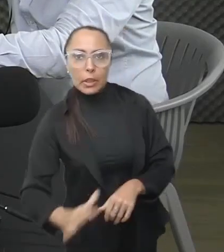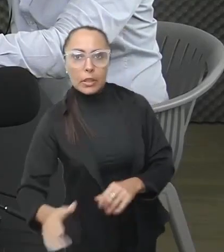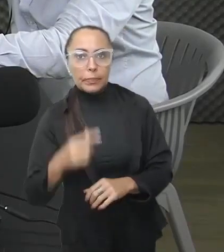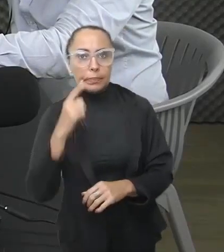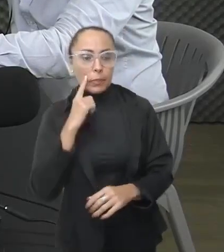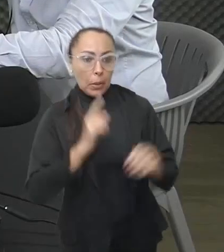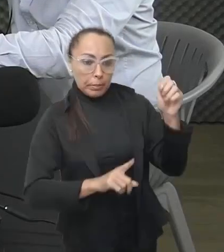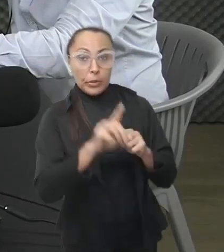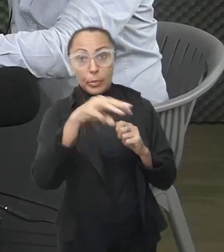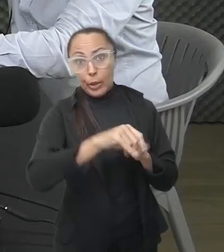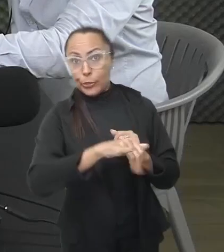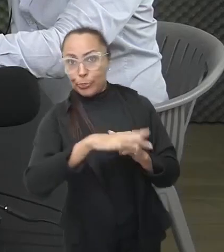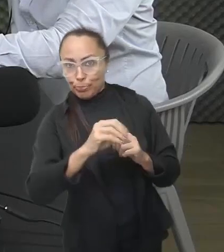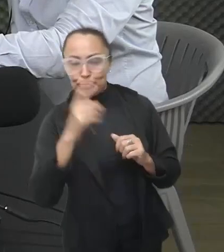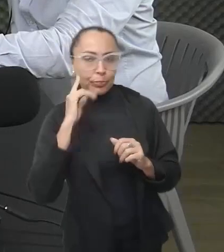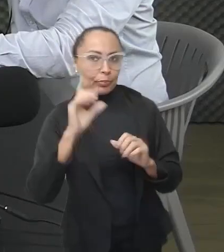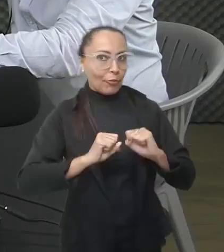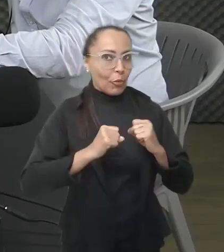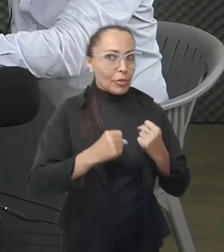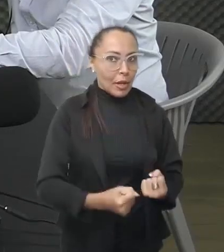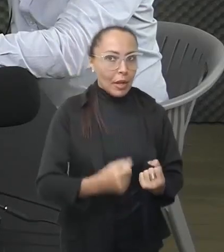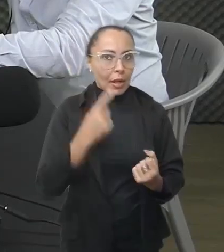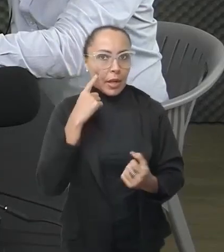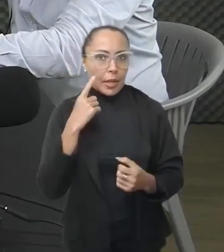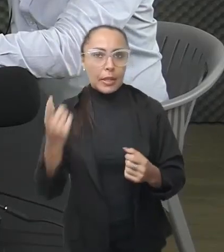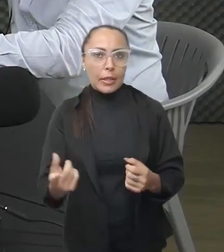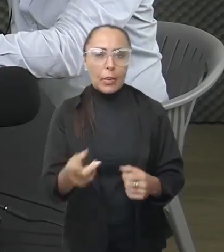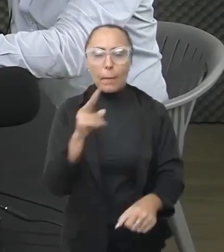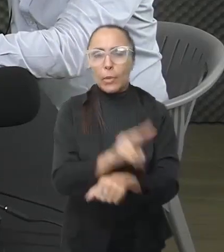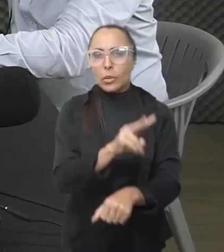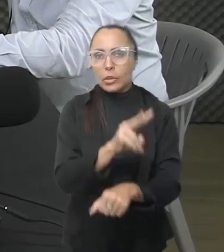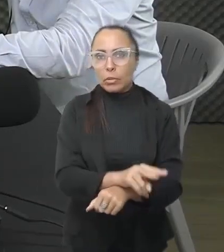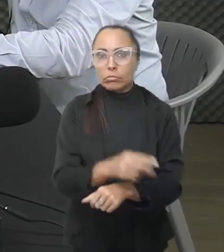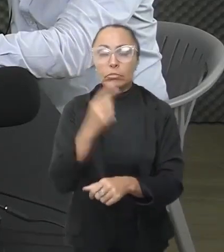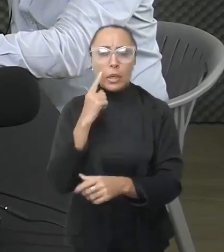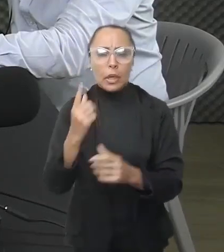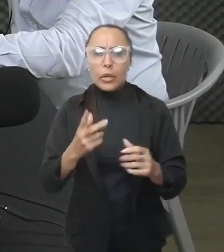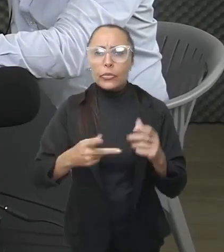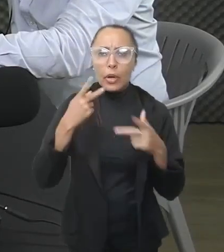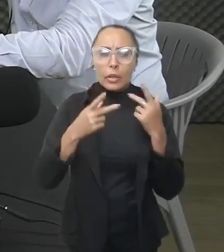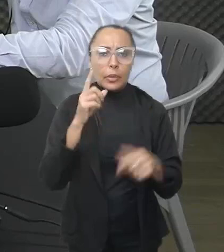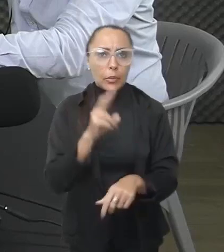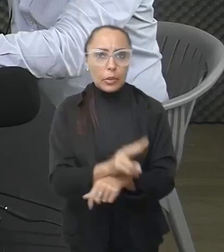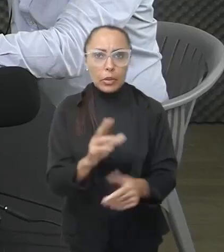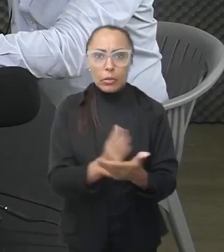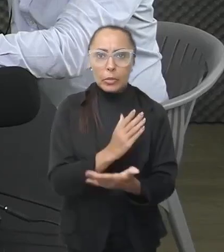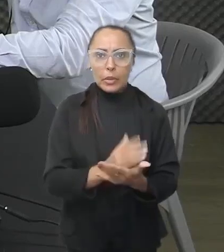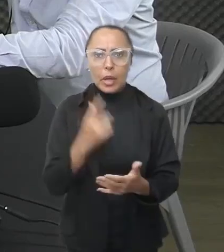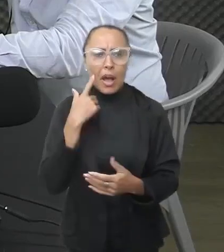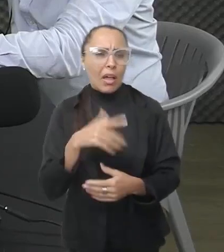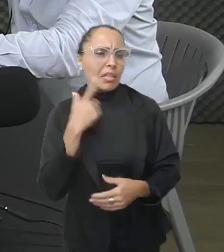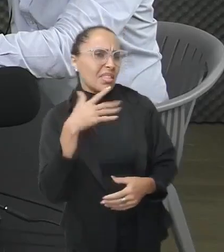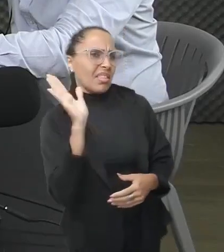maio, reforçar rede de proteção. E falando de rede de proteção, muitas vezes as pessoas dizem, não,